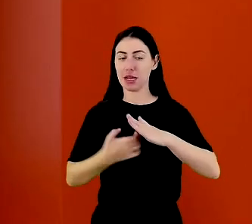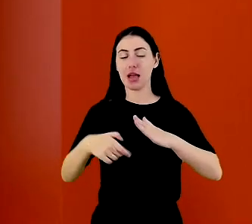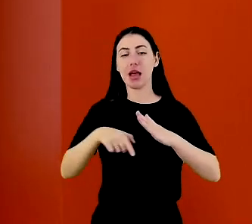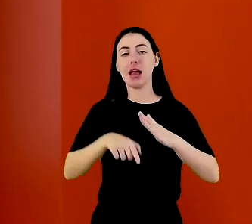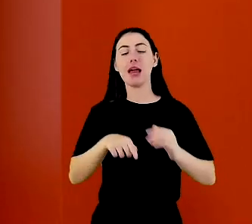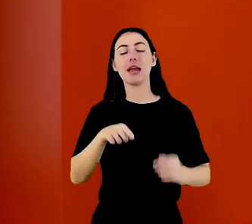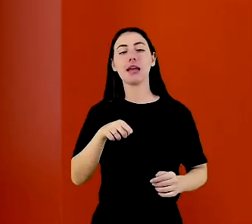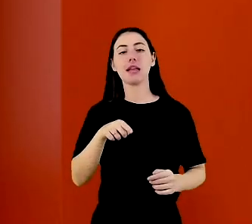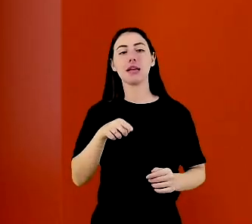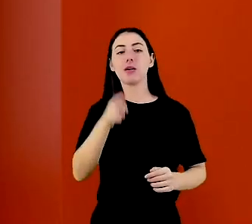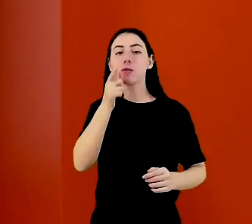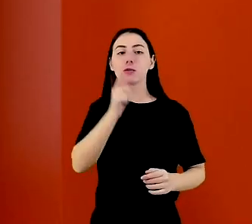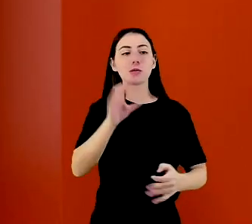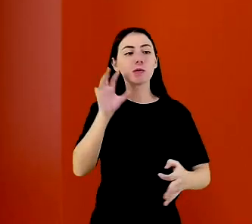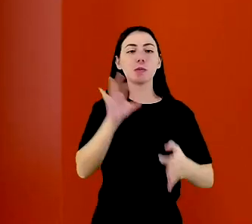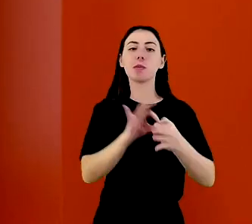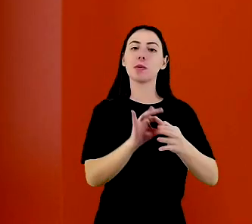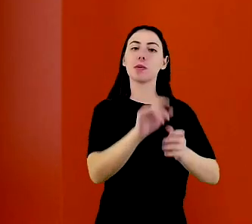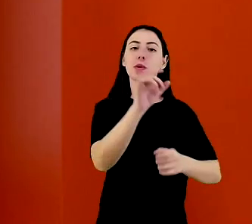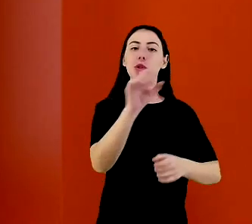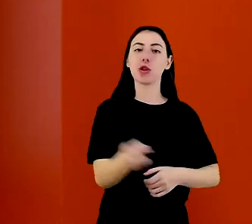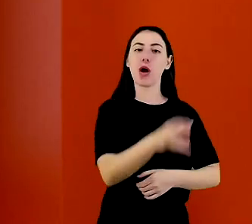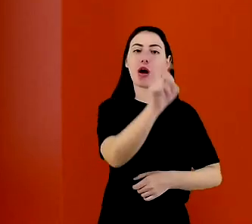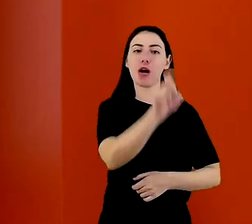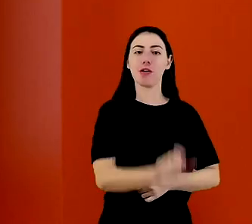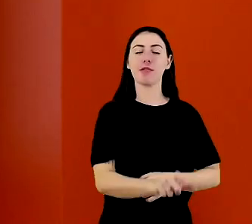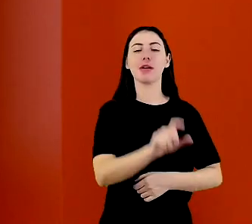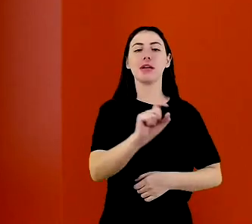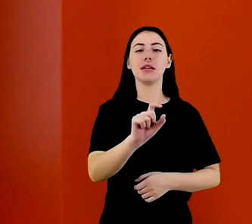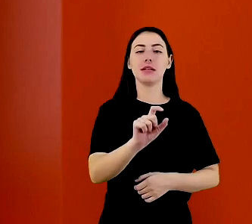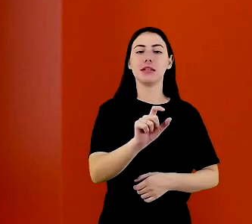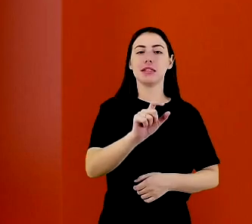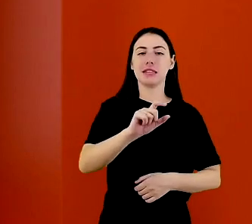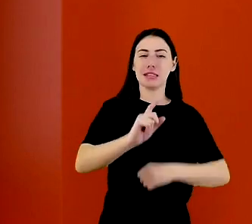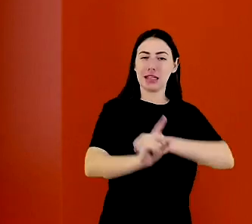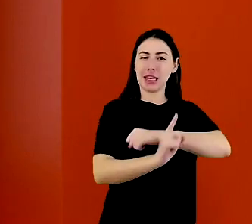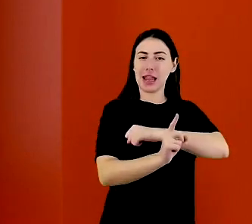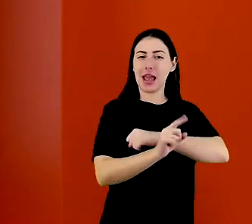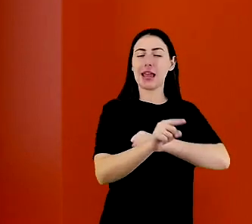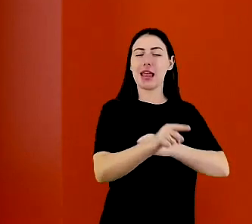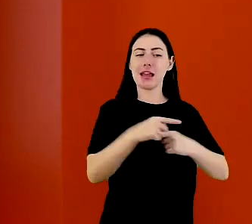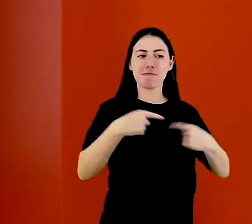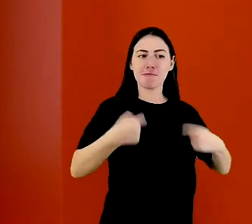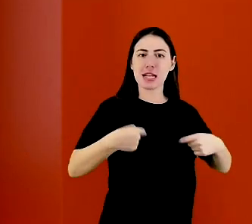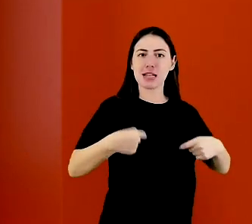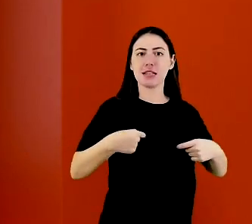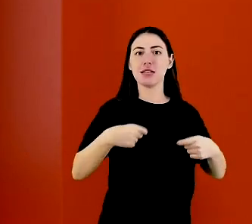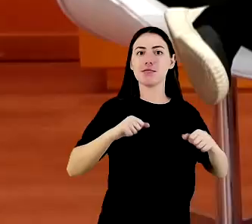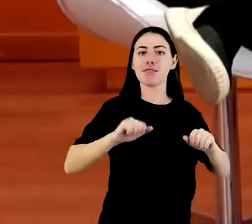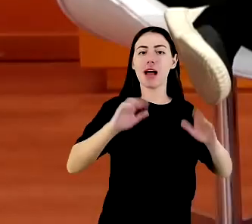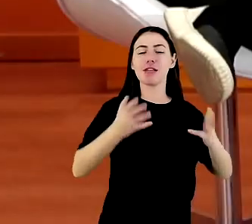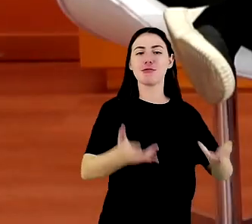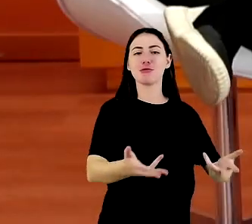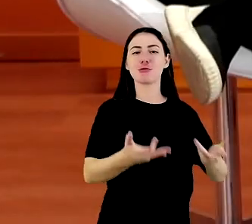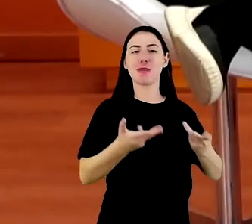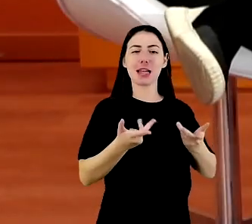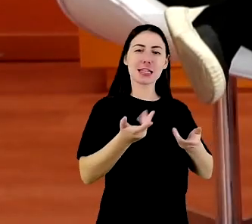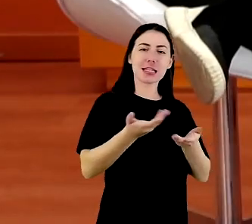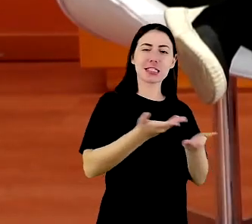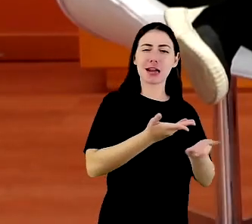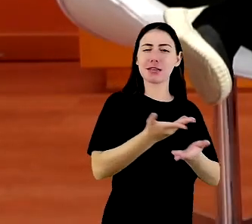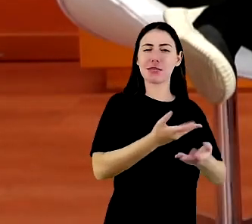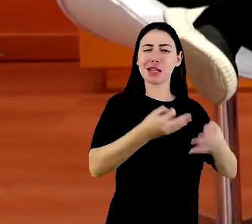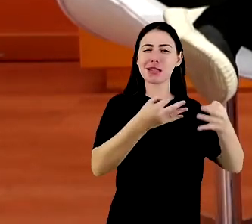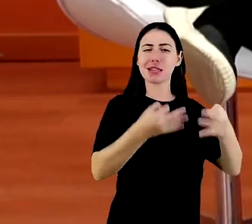no atendimento e mais qualidade no atendimento? Como é feito o entendimento das necessidades desse consumidor? Quer seguir com essa,